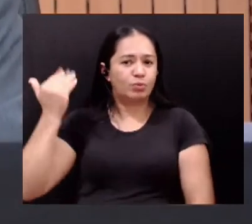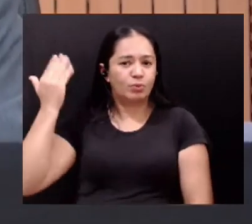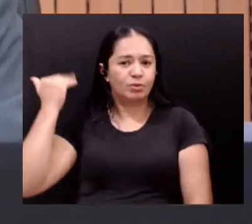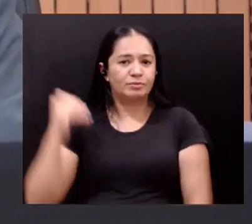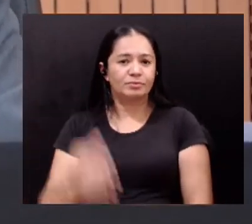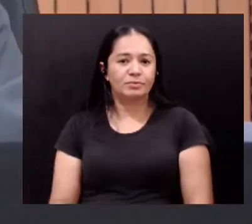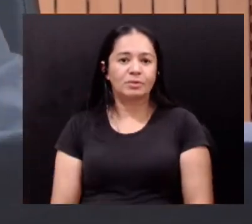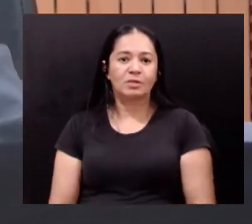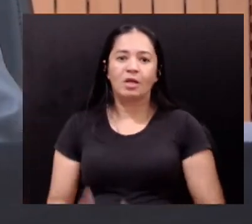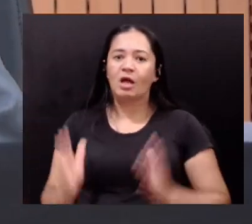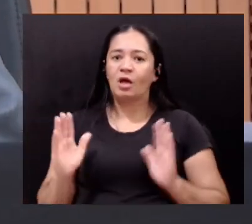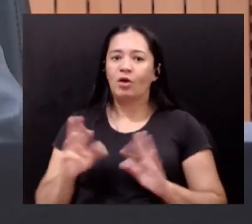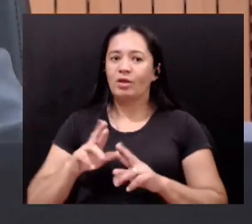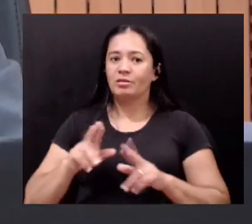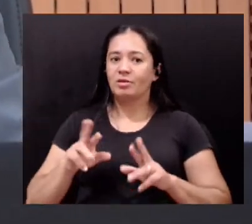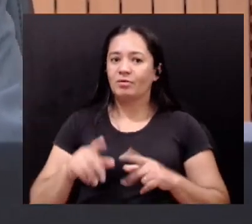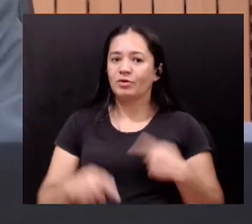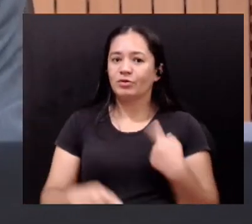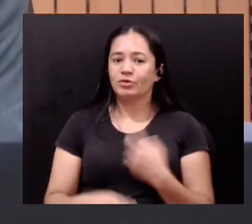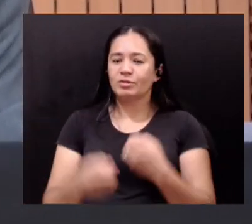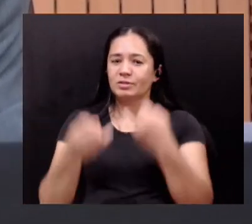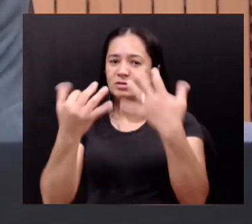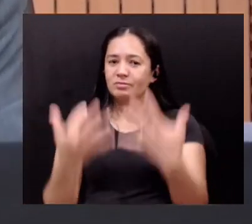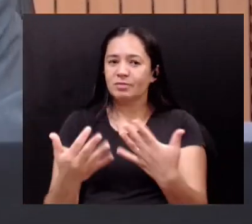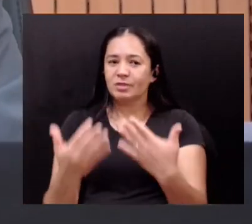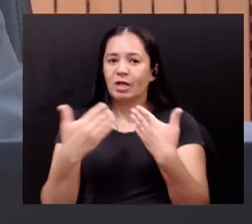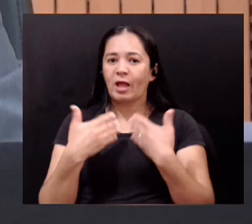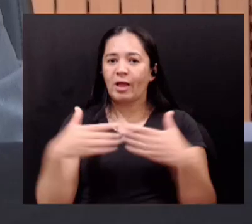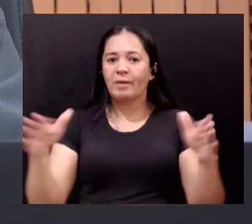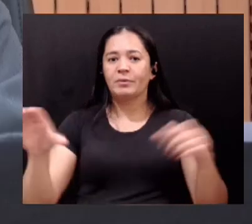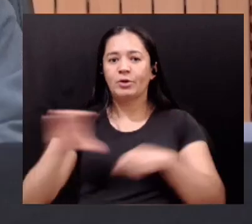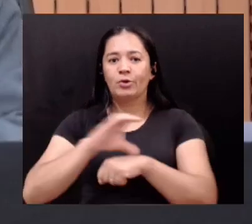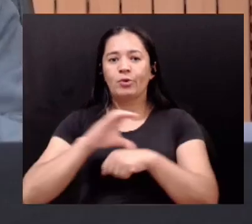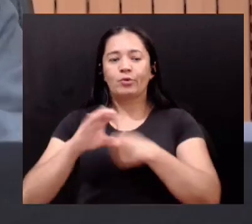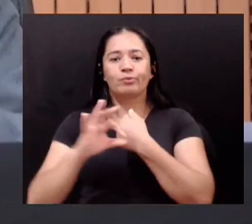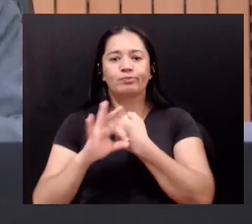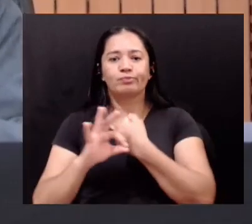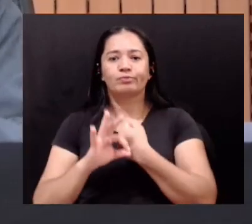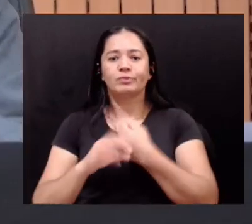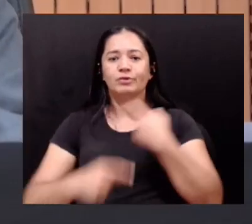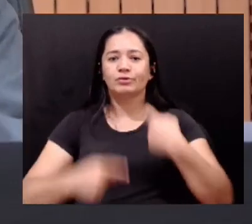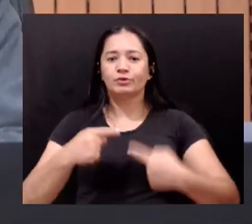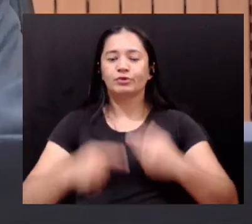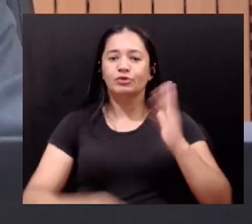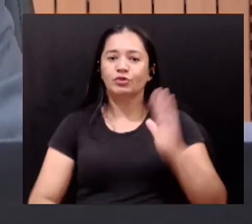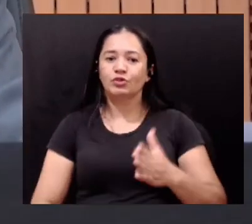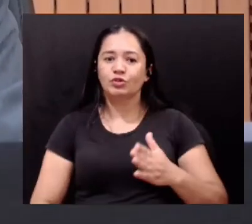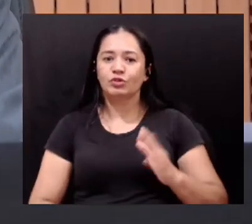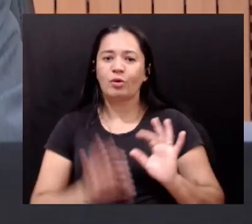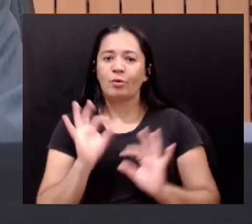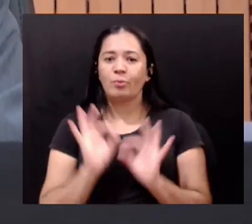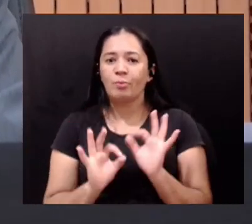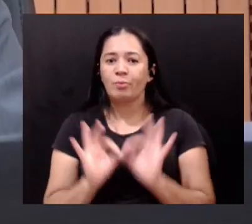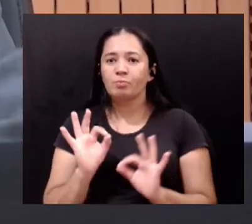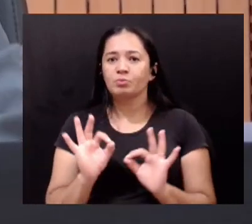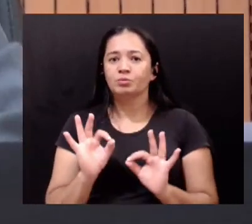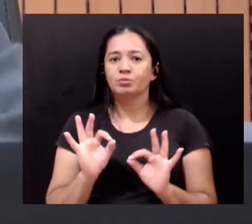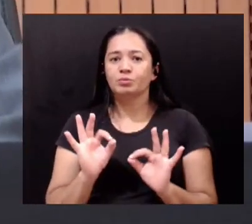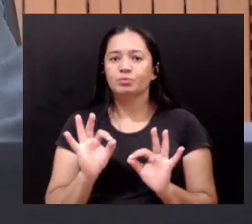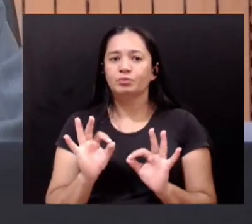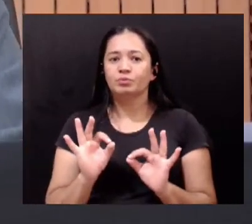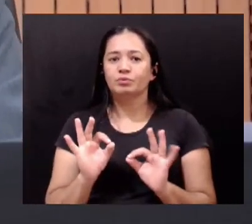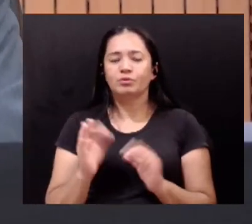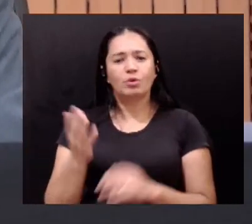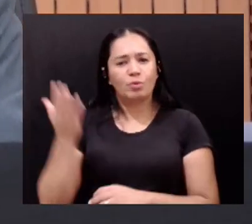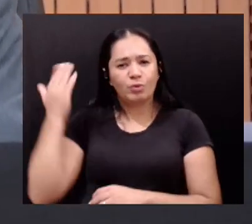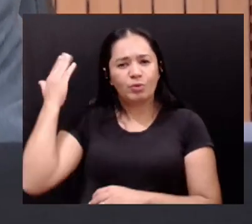gente fala em abrir um curso de Direito na Unicamp. É uma discussão que já foi montada num passado não